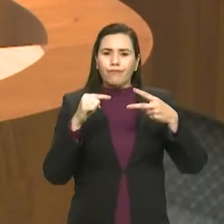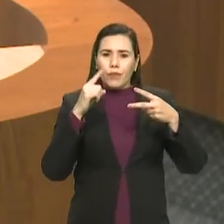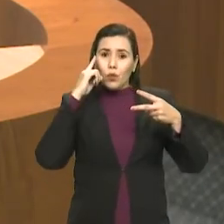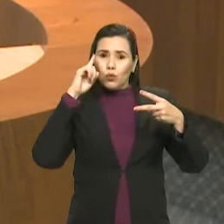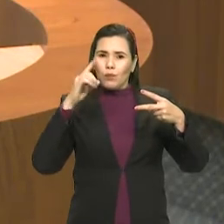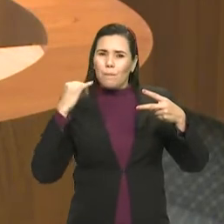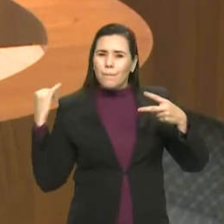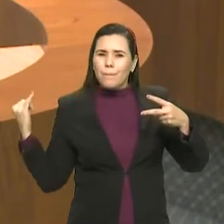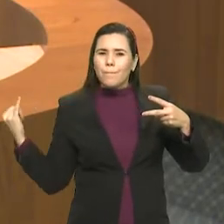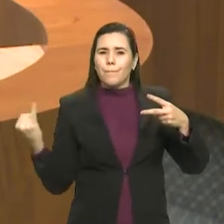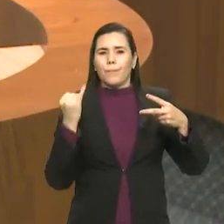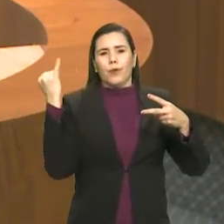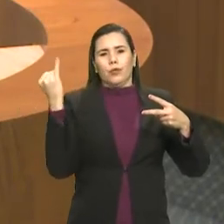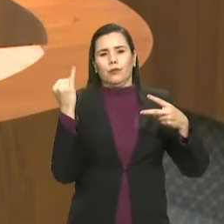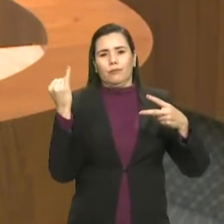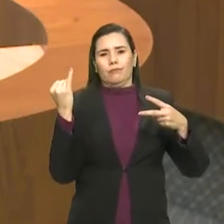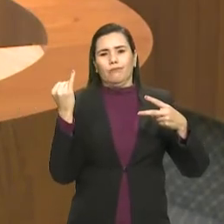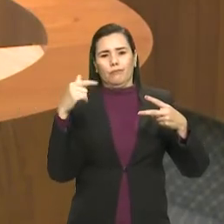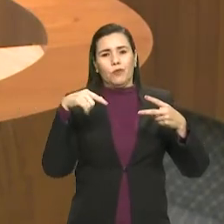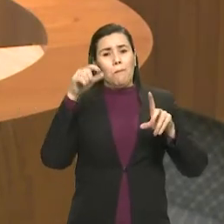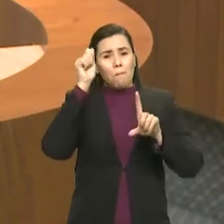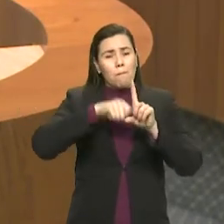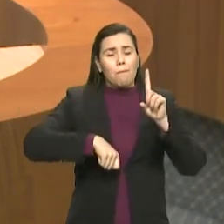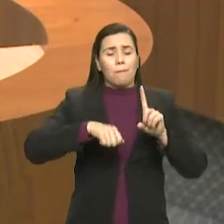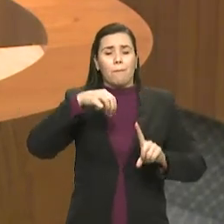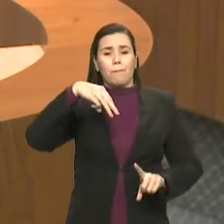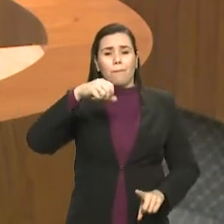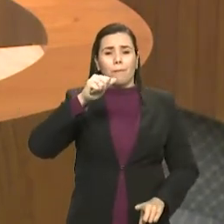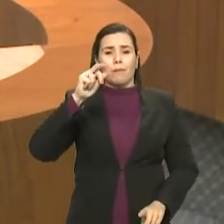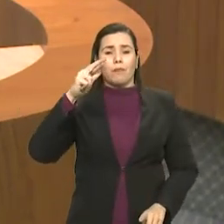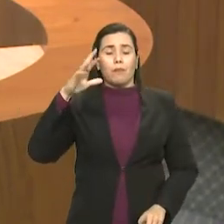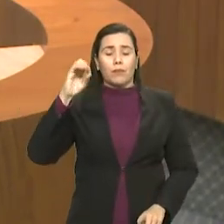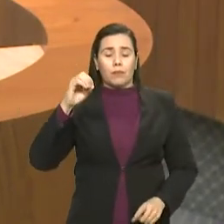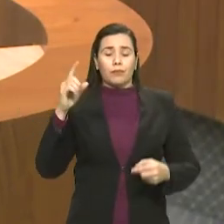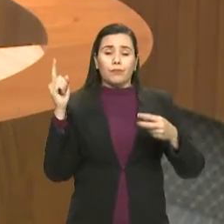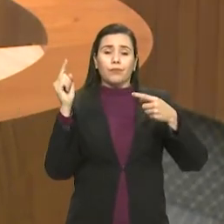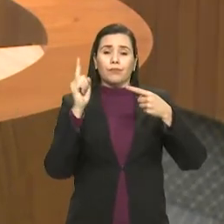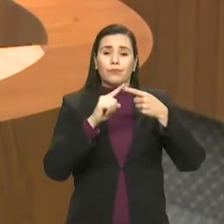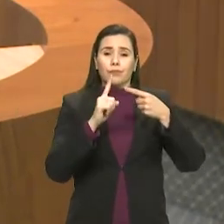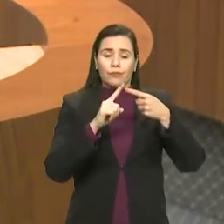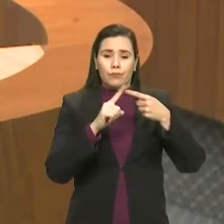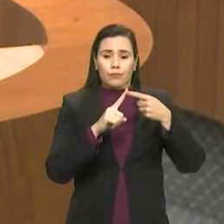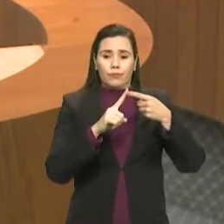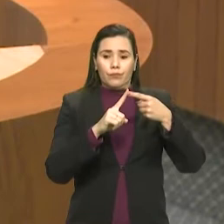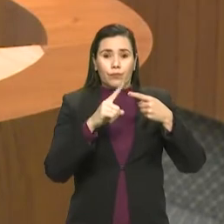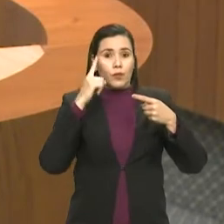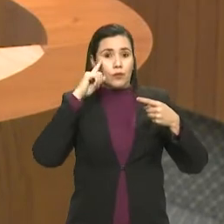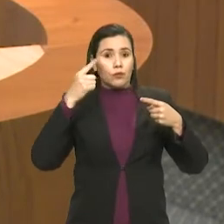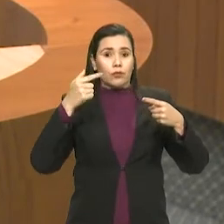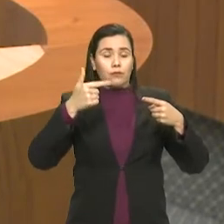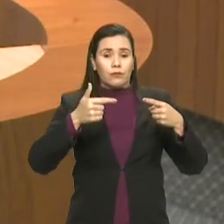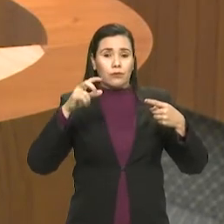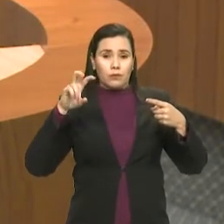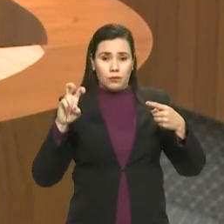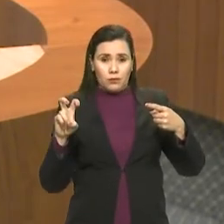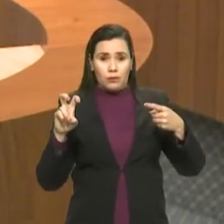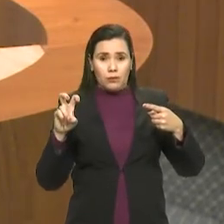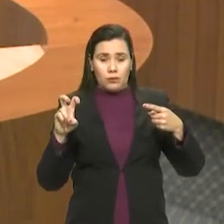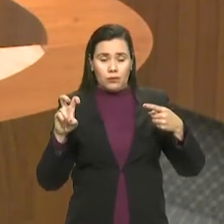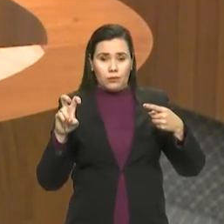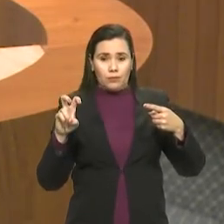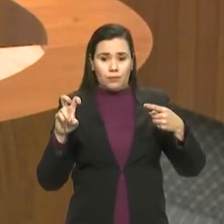importantes neste mês. A primeira foi o dia 25